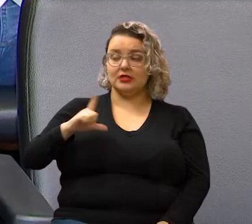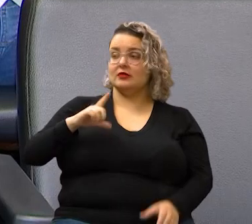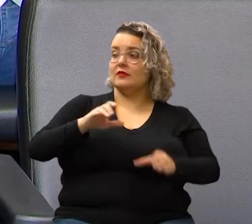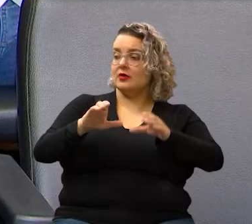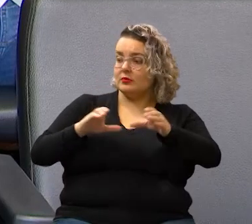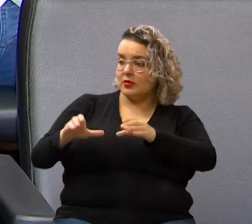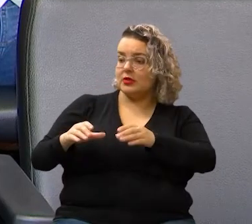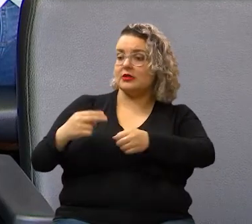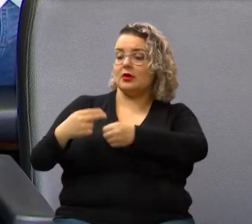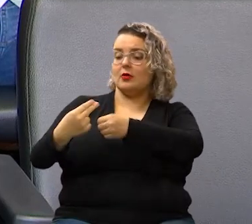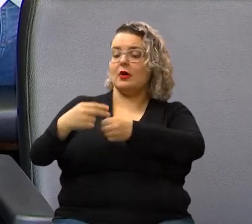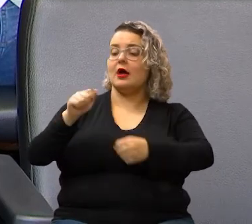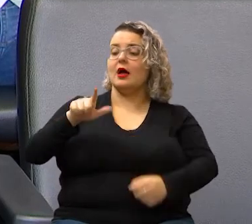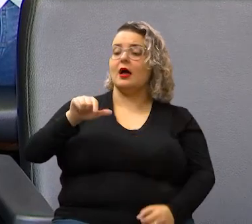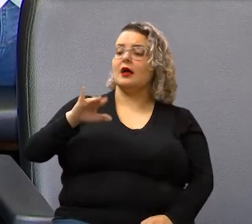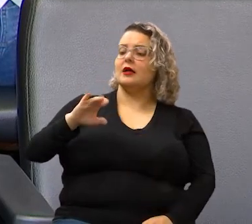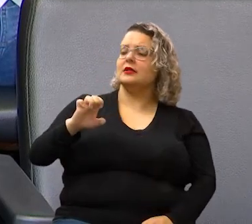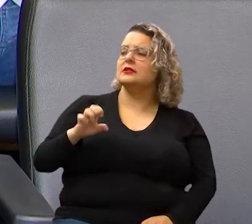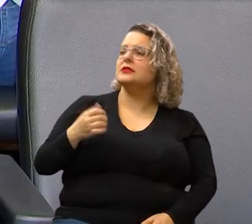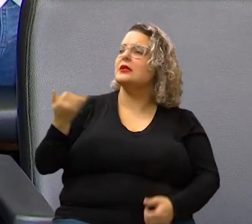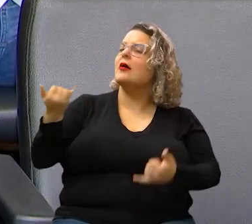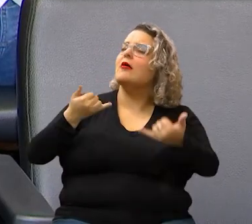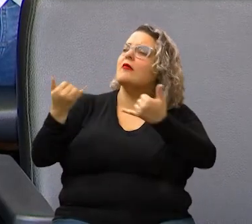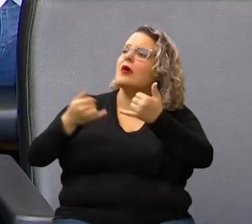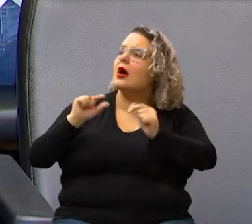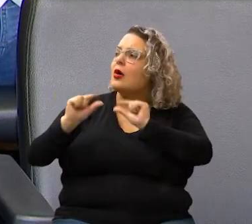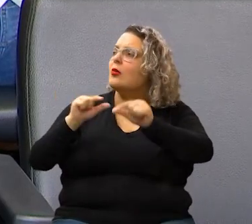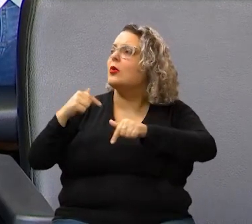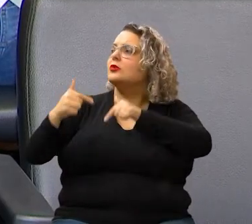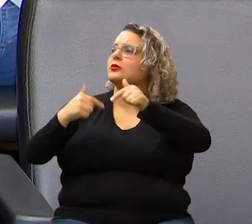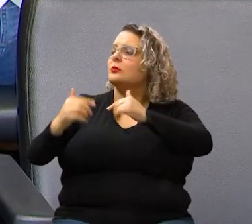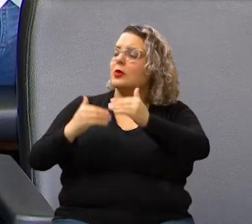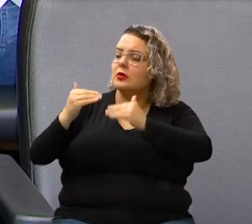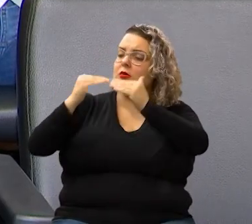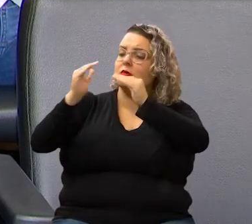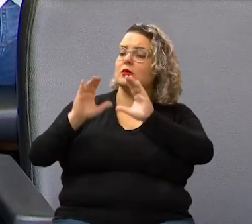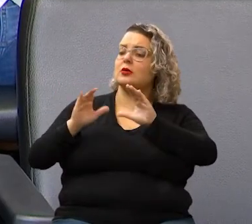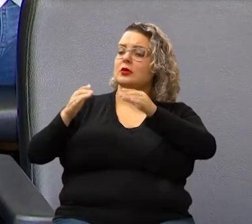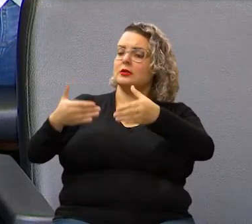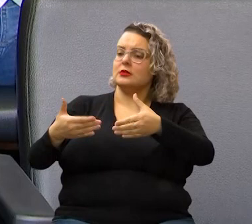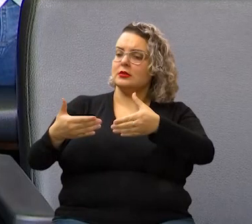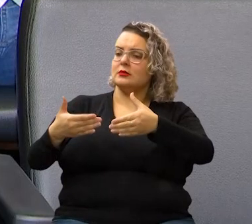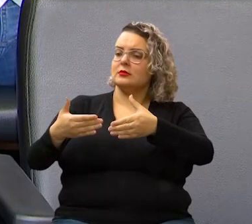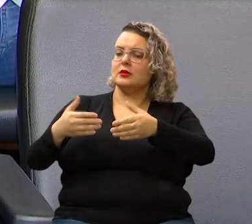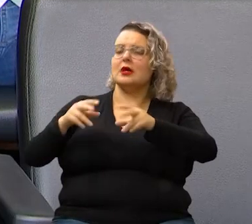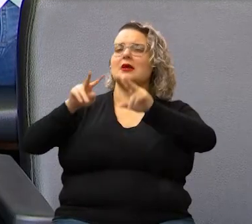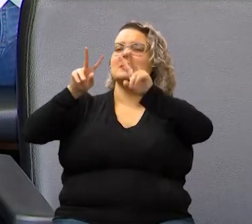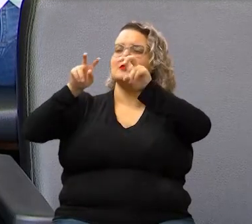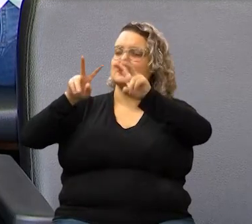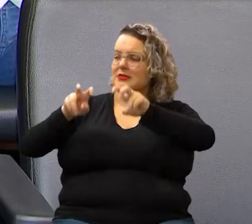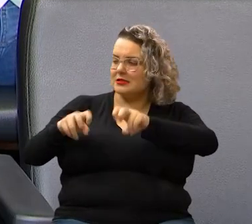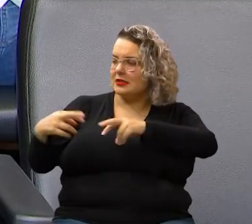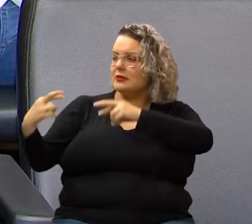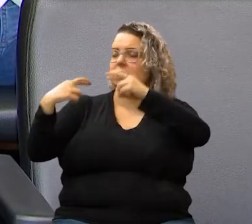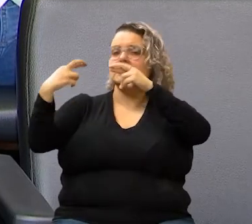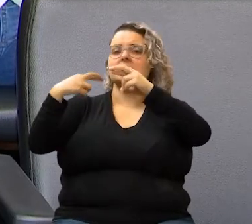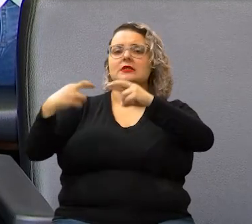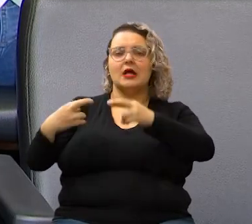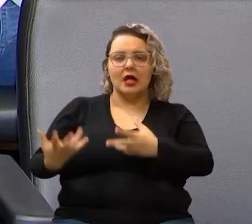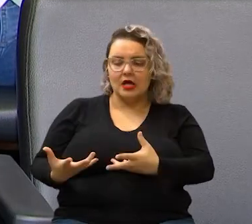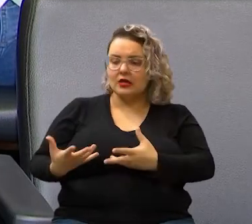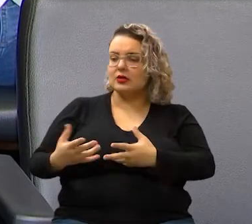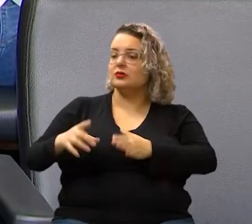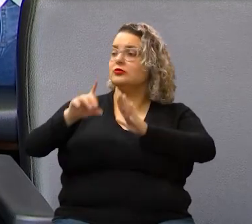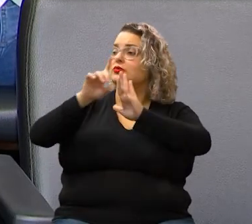da Unicamp, a Alice Helena. Conte um pouco sobre o trabalho desenvolvido pela comissão, esses temas